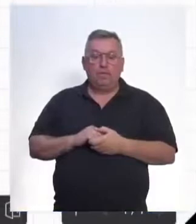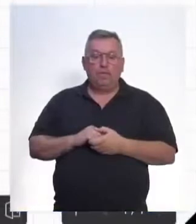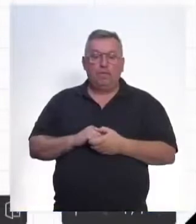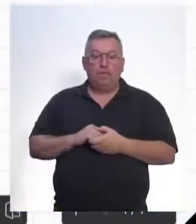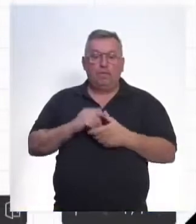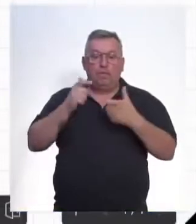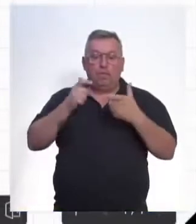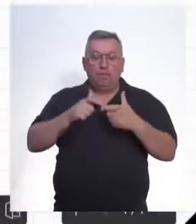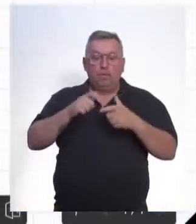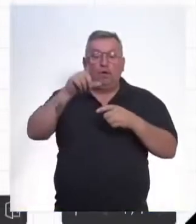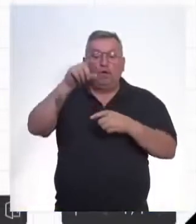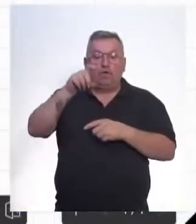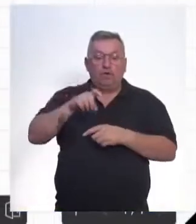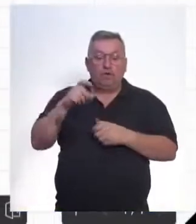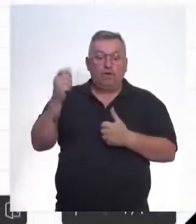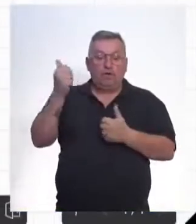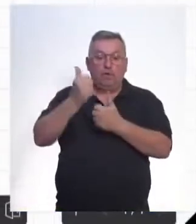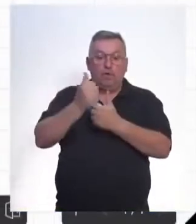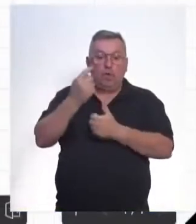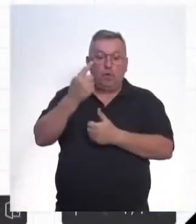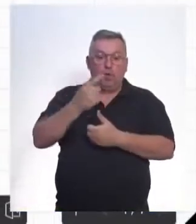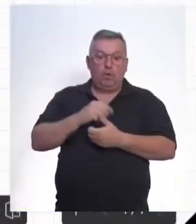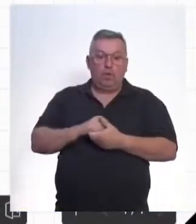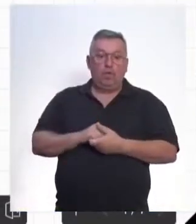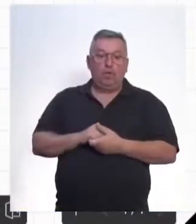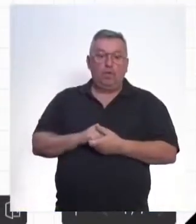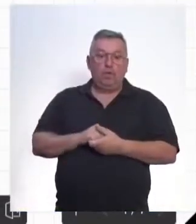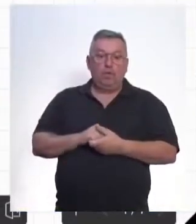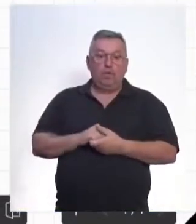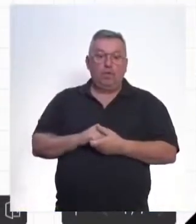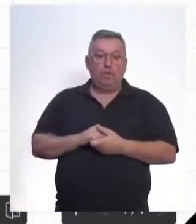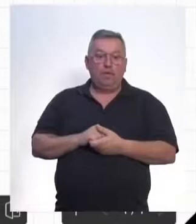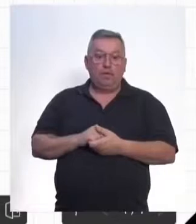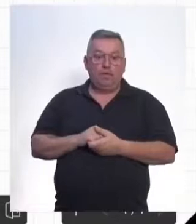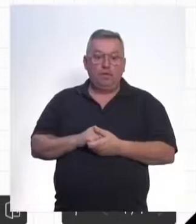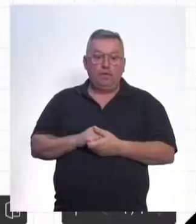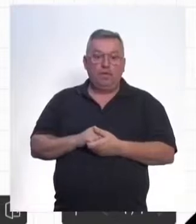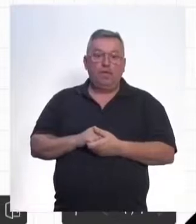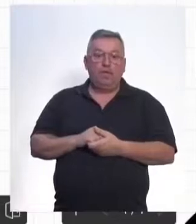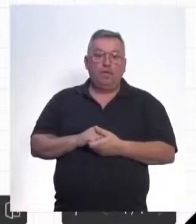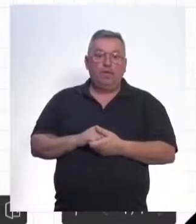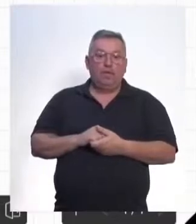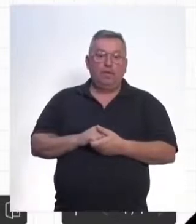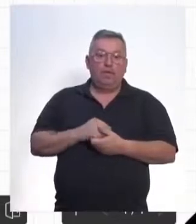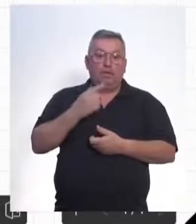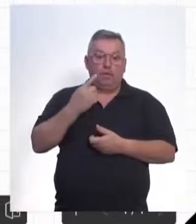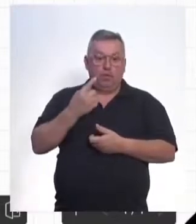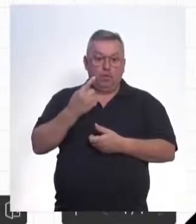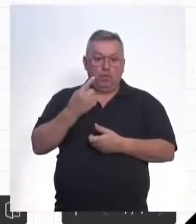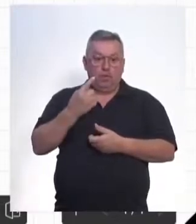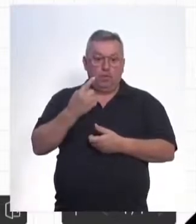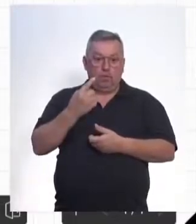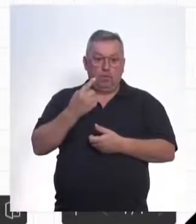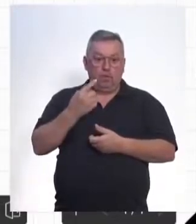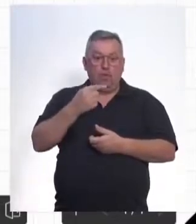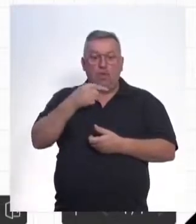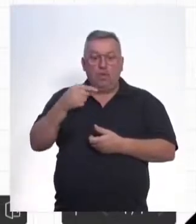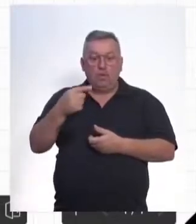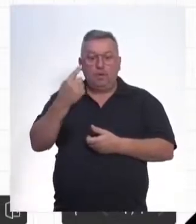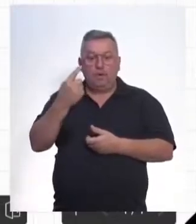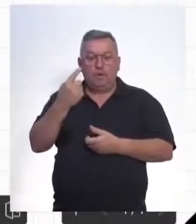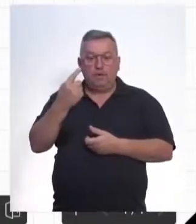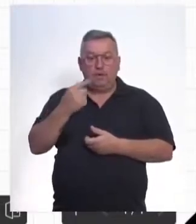lugar de x, eu vou substituir por 1. Então, é menos 3 vezes o valor de x, que é